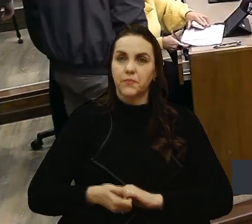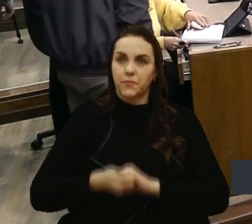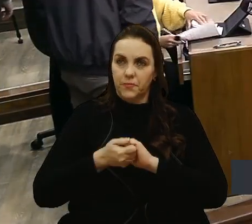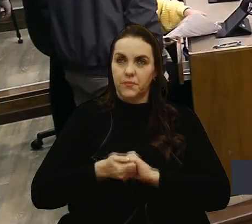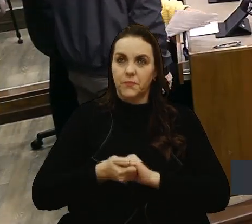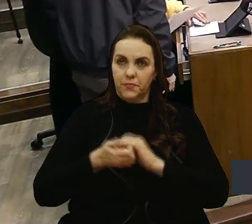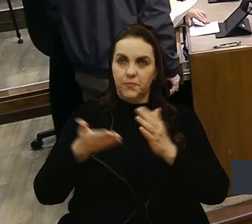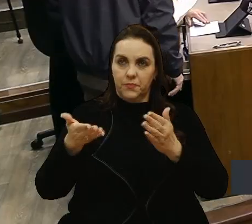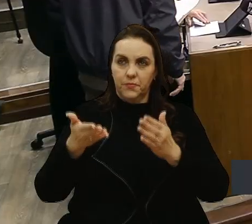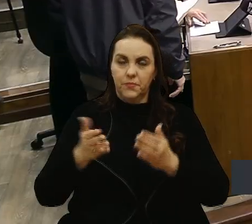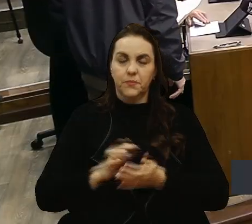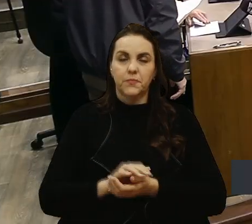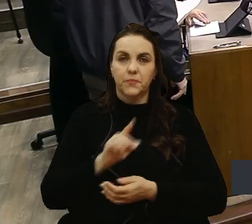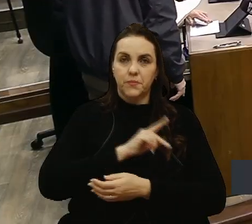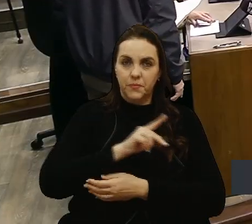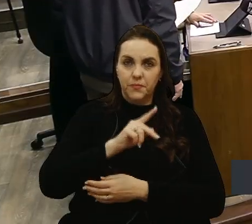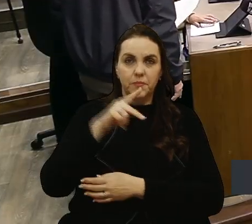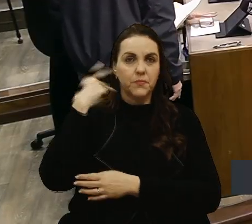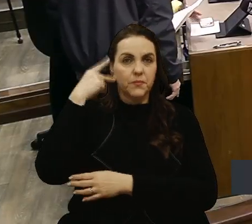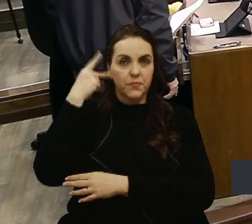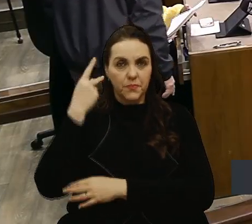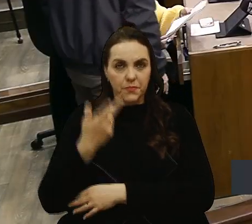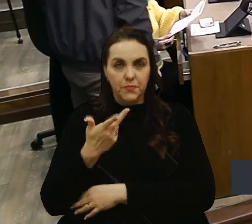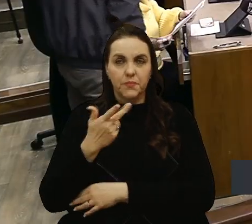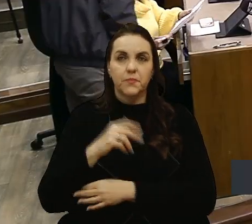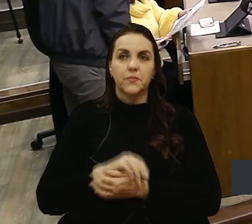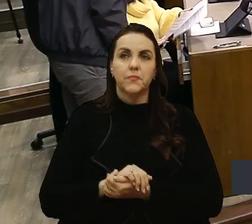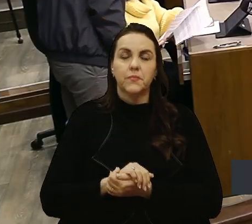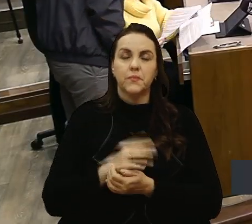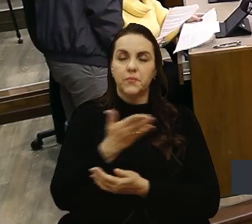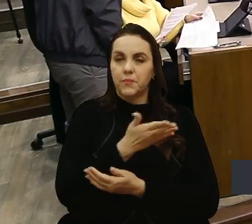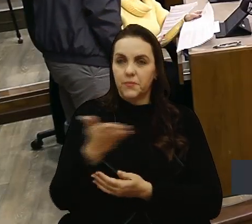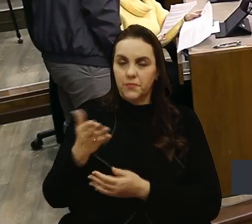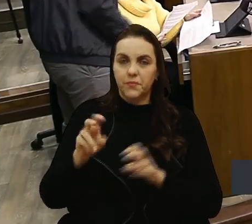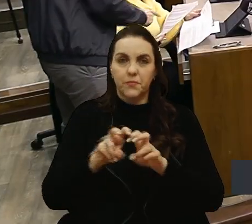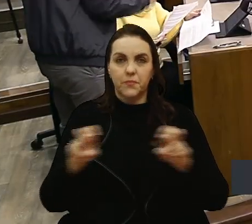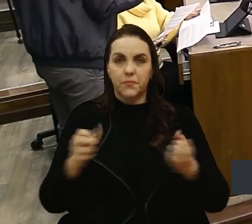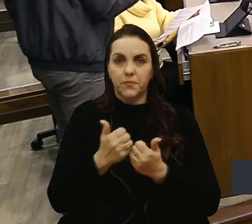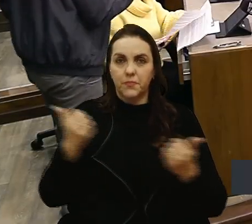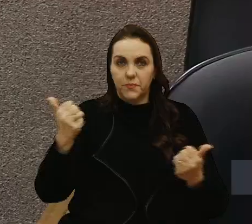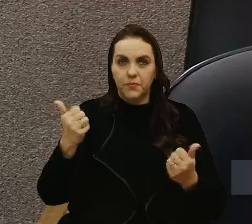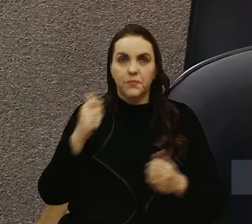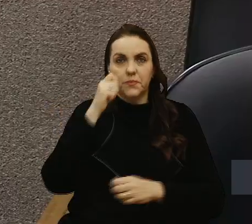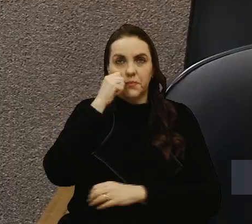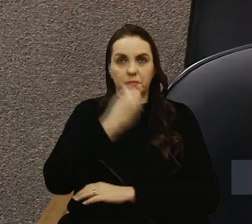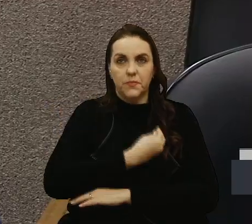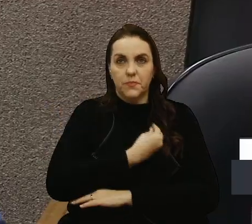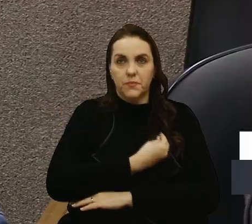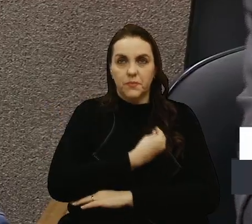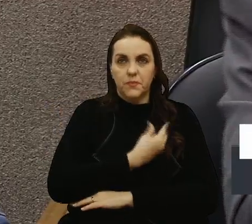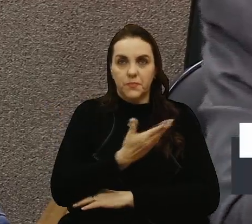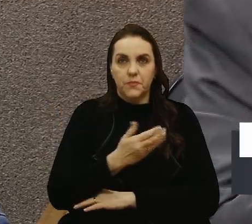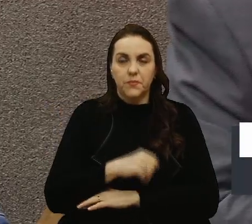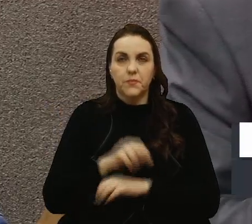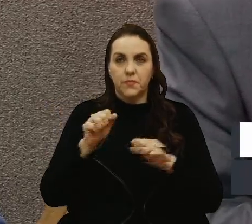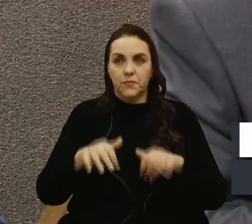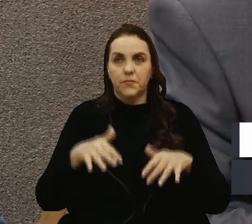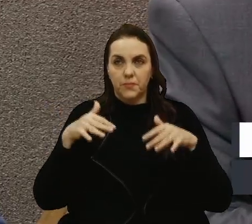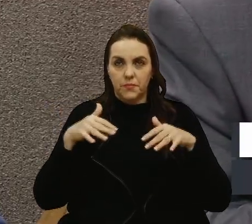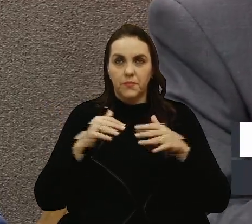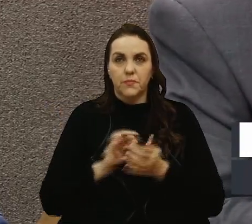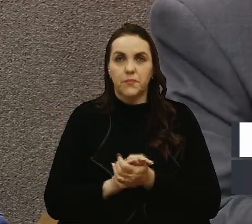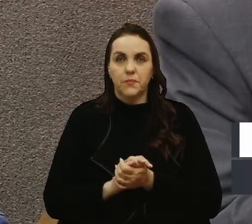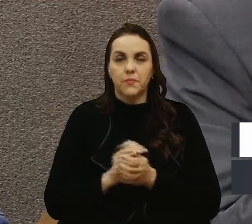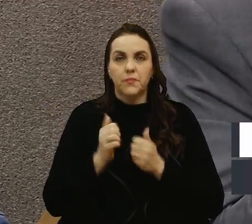cumprimentos a vossas excelências que fazem parte da mesa diretora e aqueles presentes aqui também no plenário, aqueles